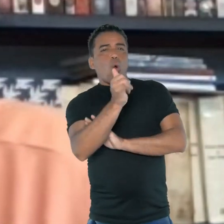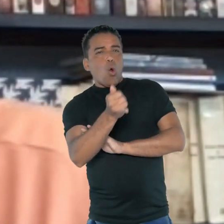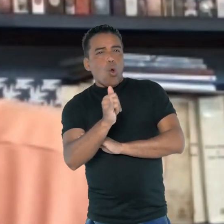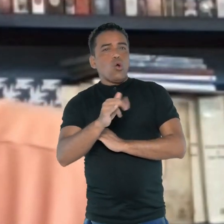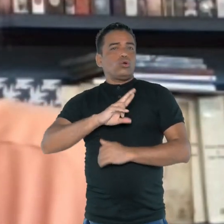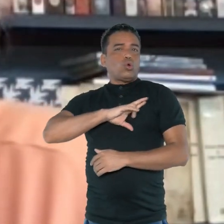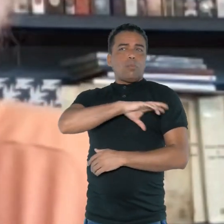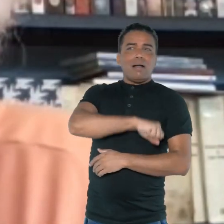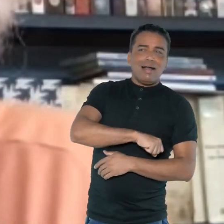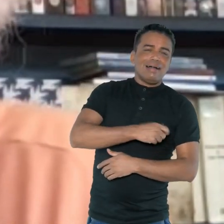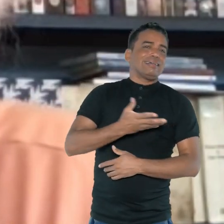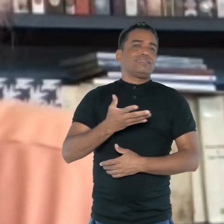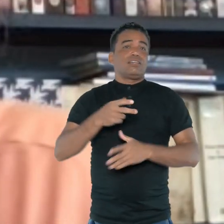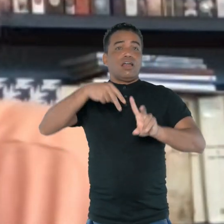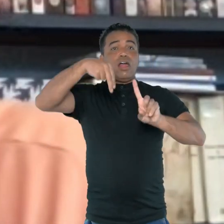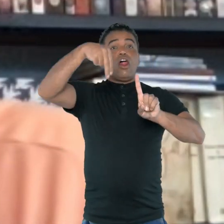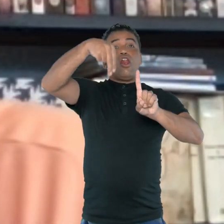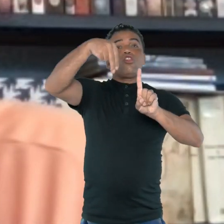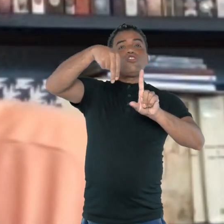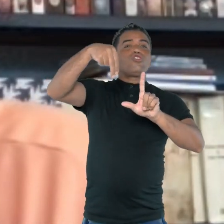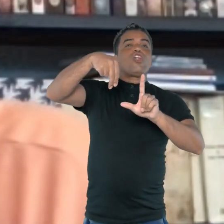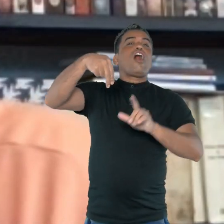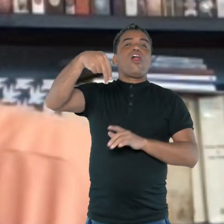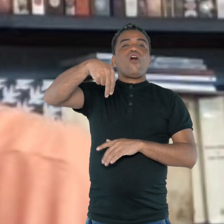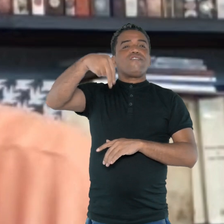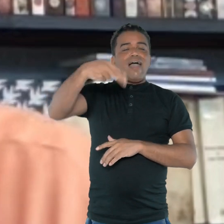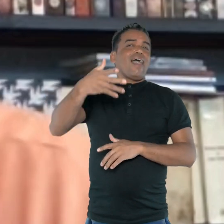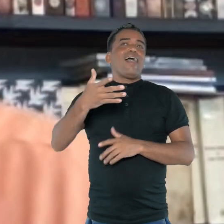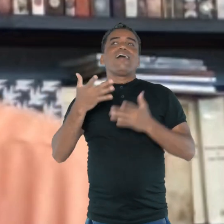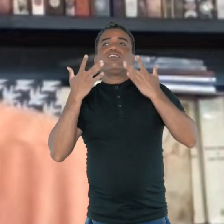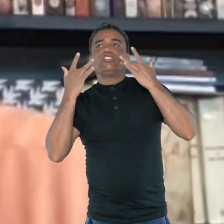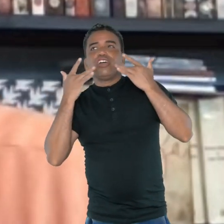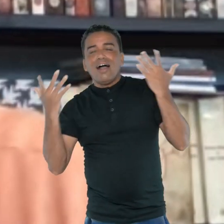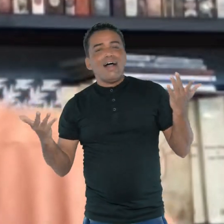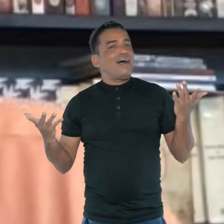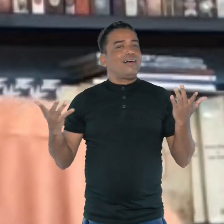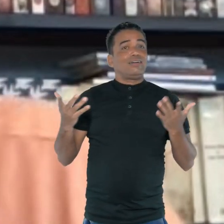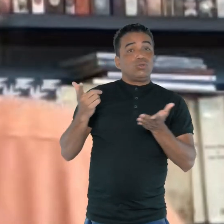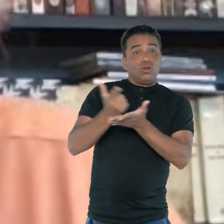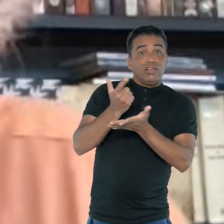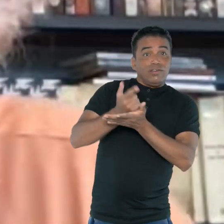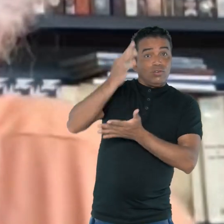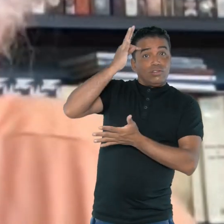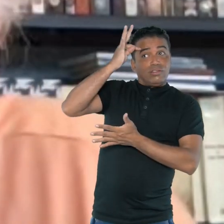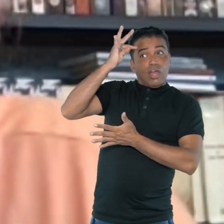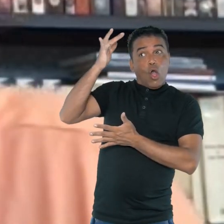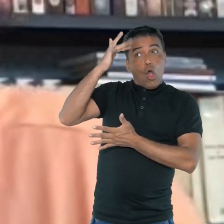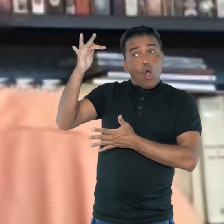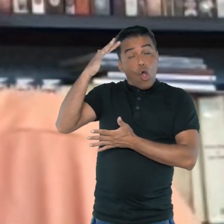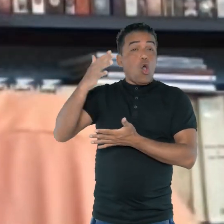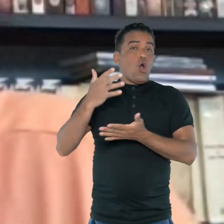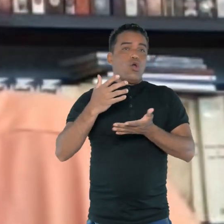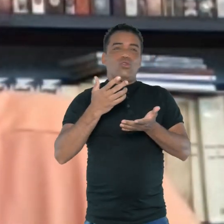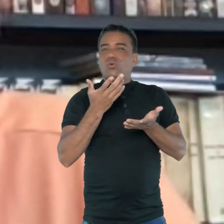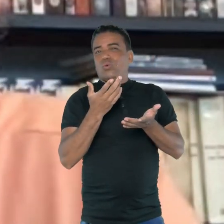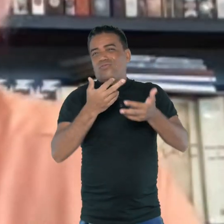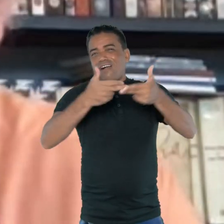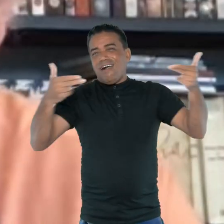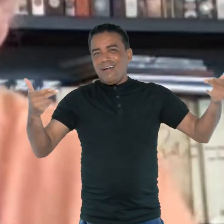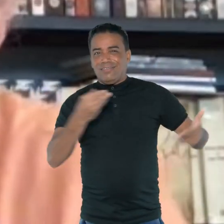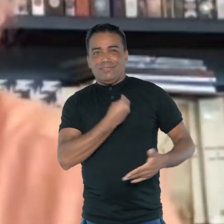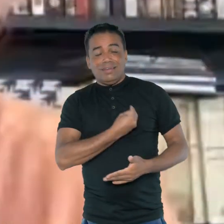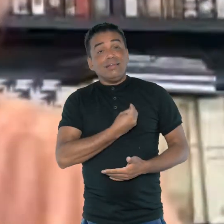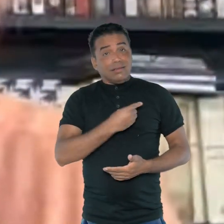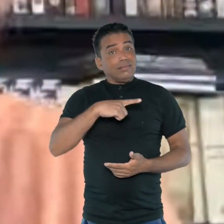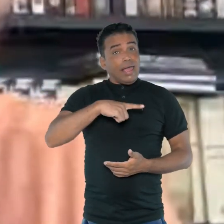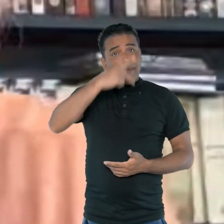novelas, teatro, livros teóricos, livros historiográficos. Para escrever, tem escritor, por exemplo, que